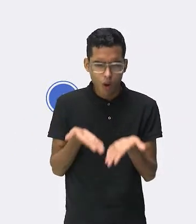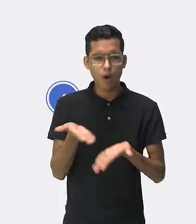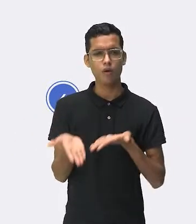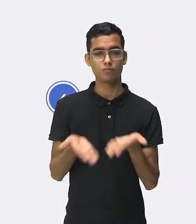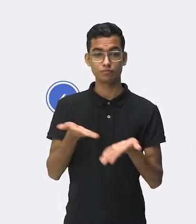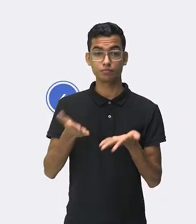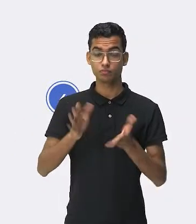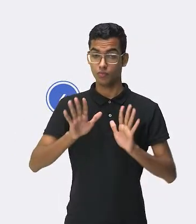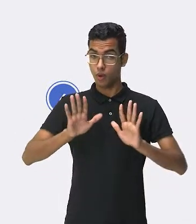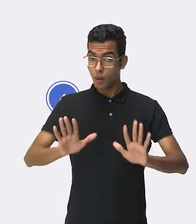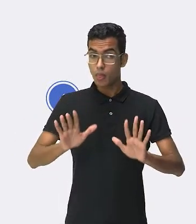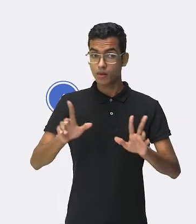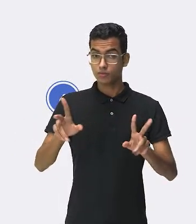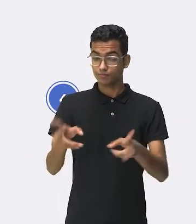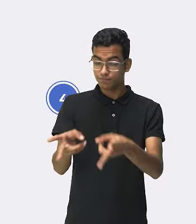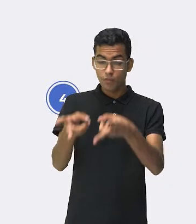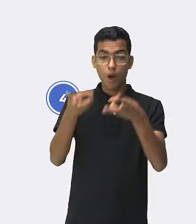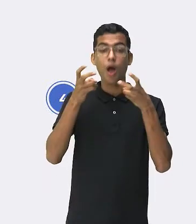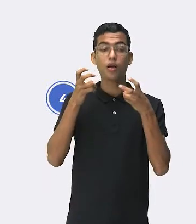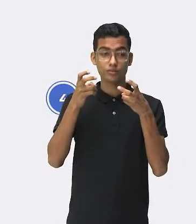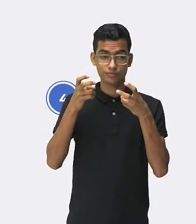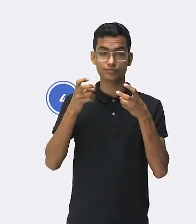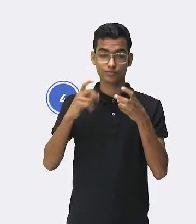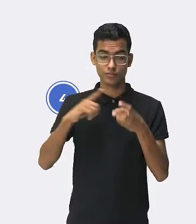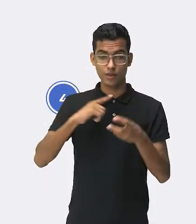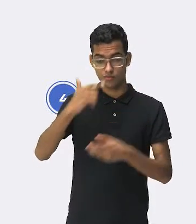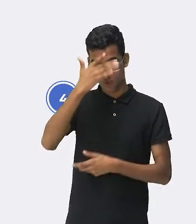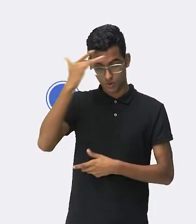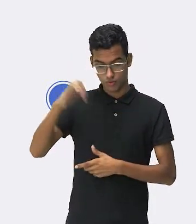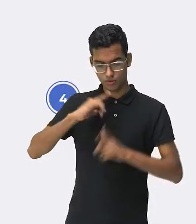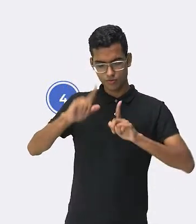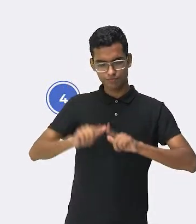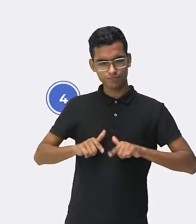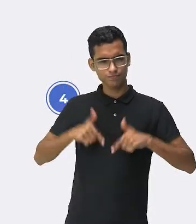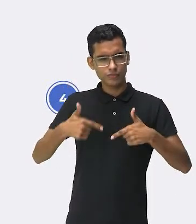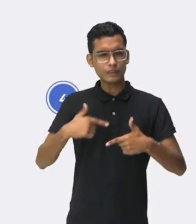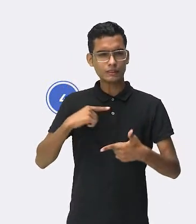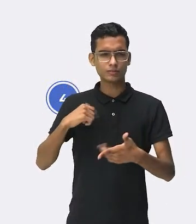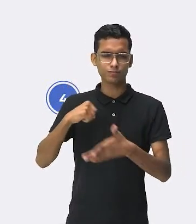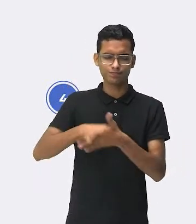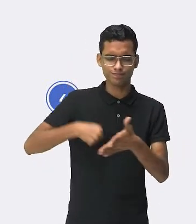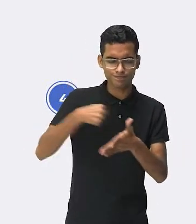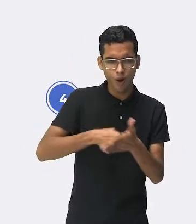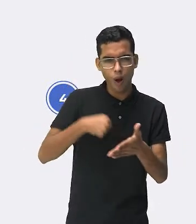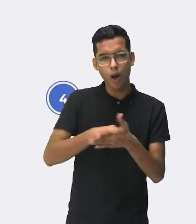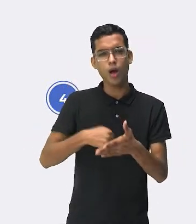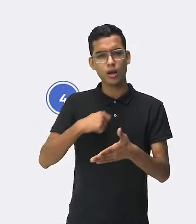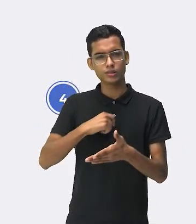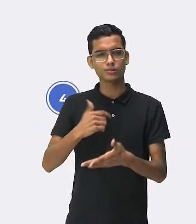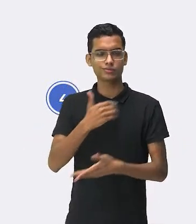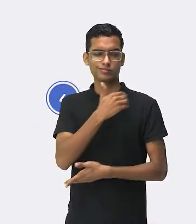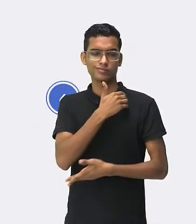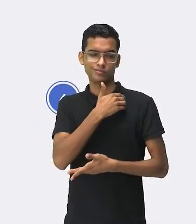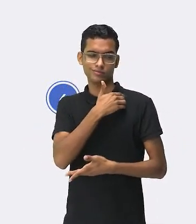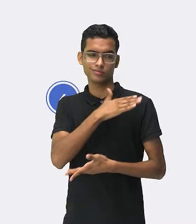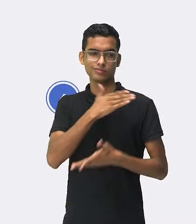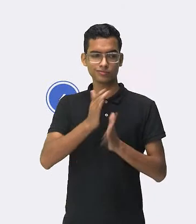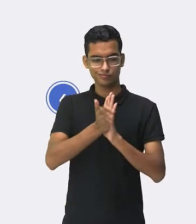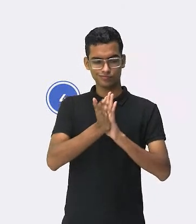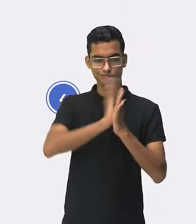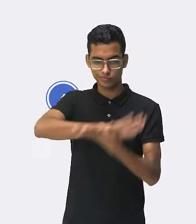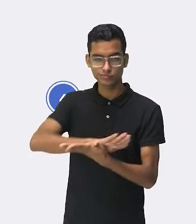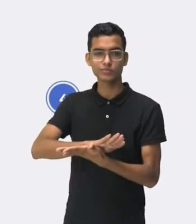que muitas pessoas enfrentam no campo esportivo as mesmas discriminações sofridas na